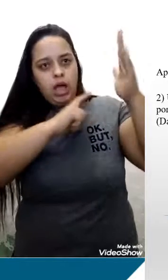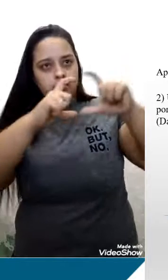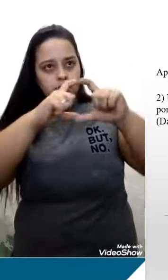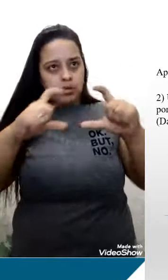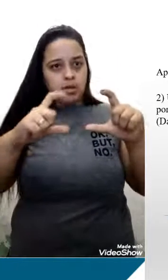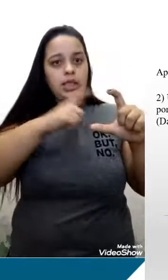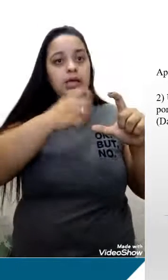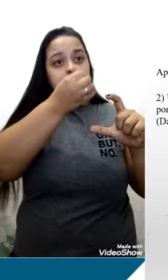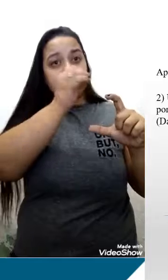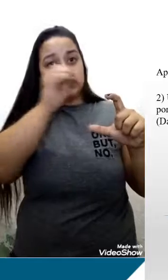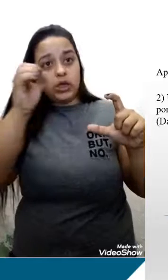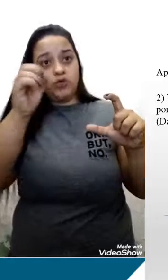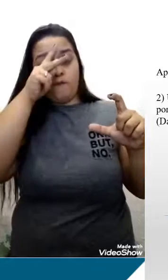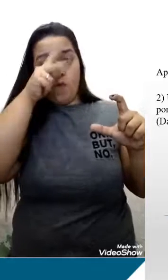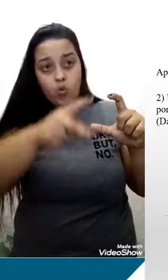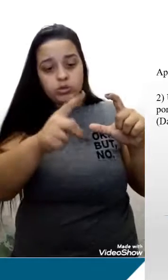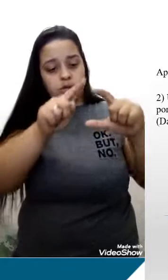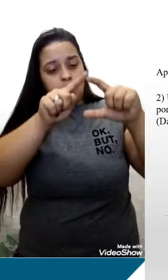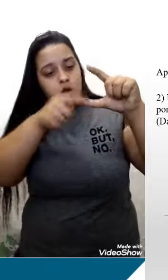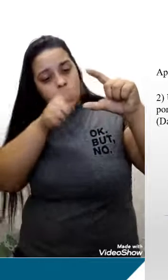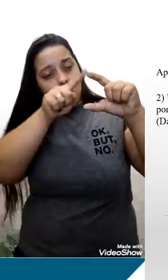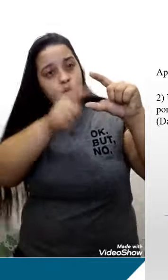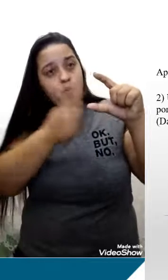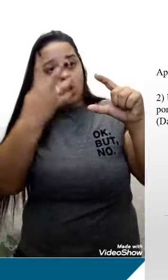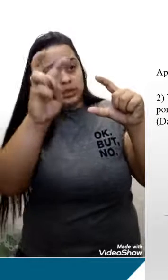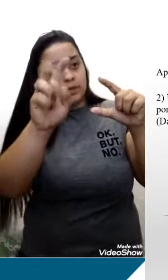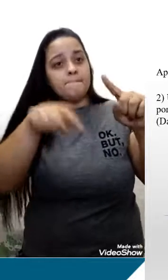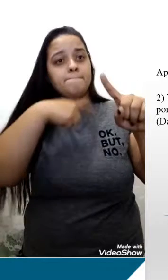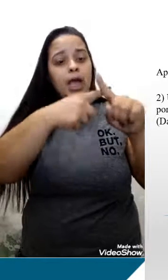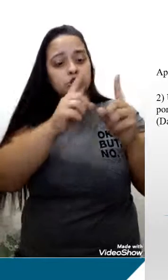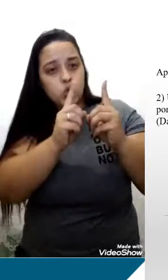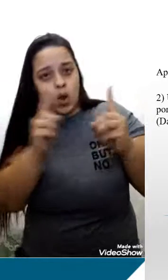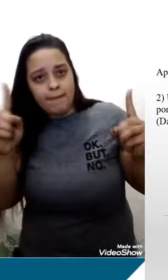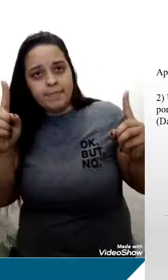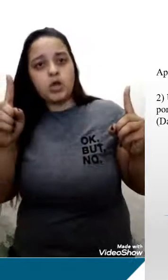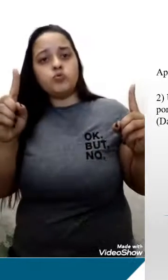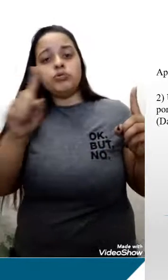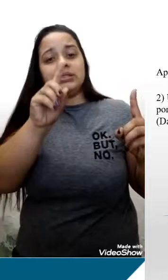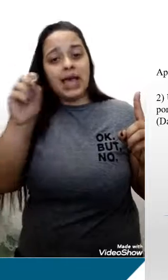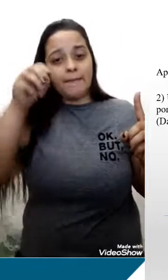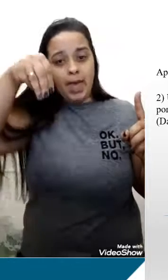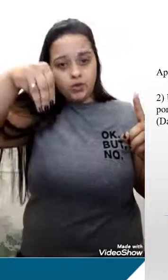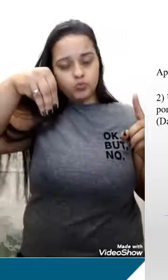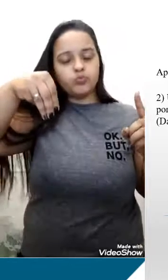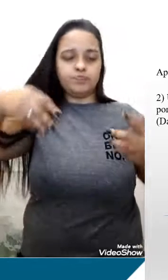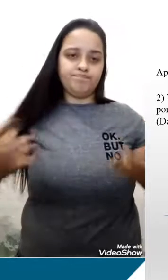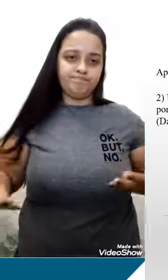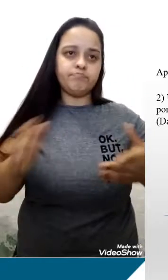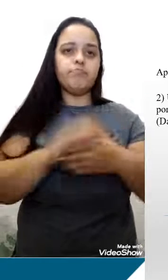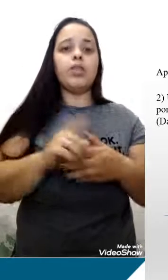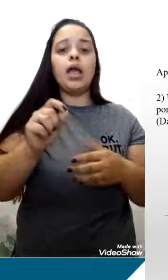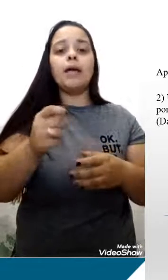de 600 newtons faz 45 graus com um deslocamento que o corpo irá sofrer de 100